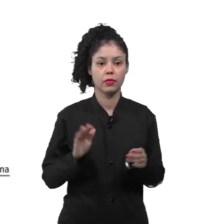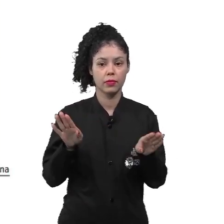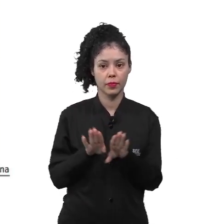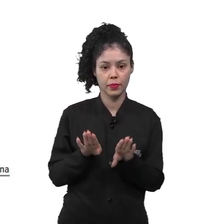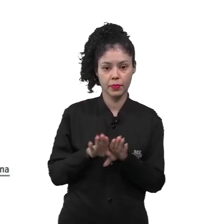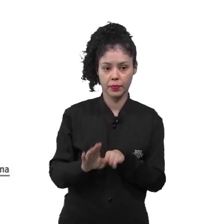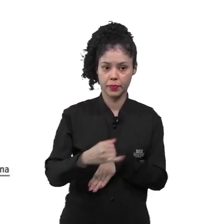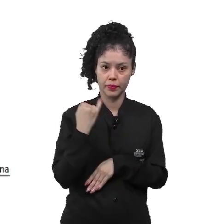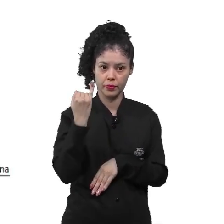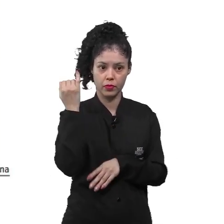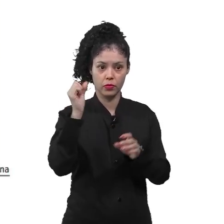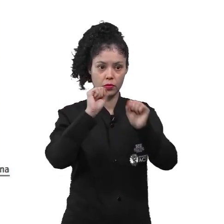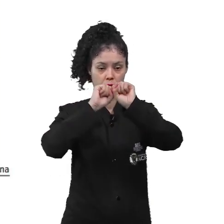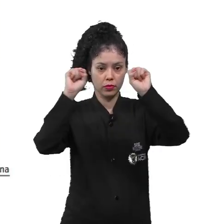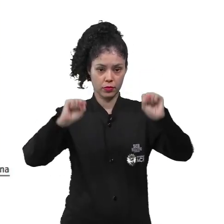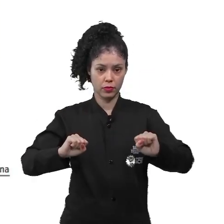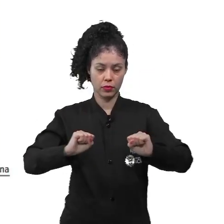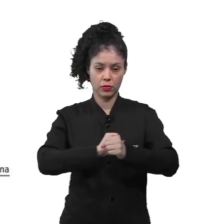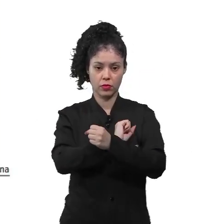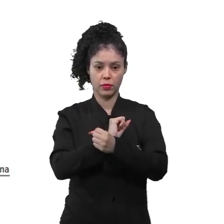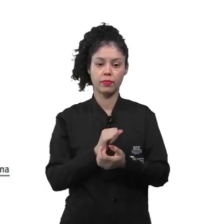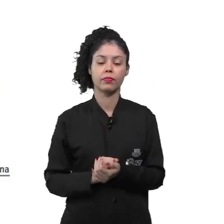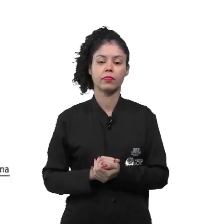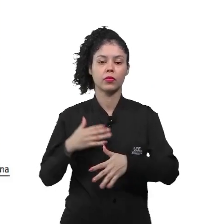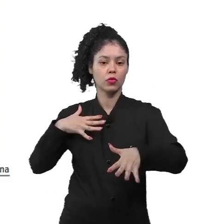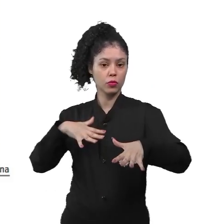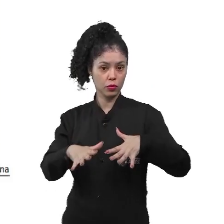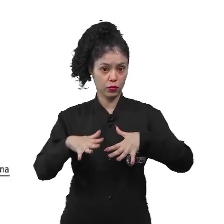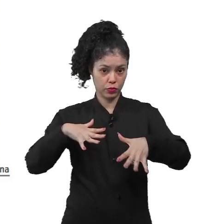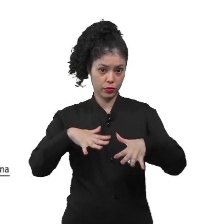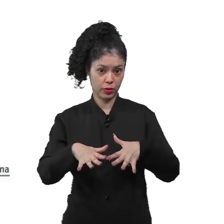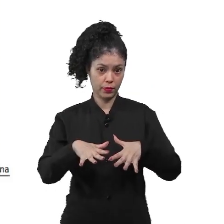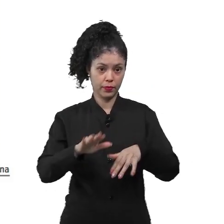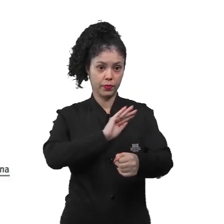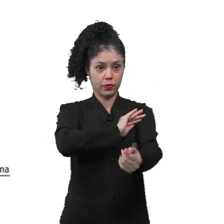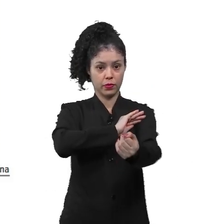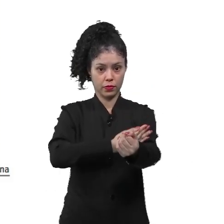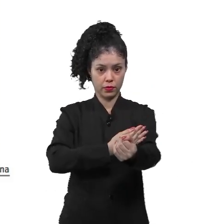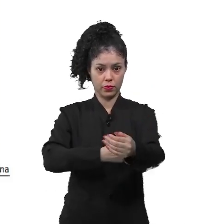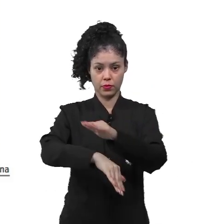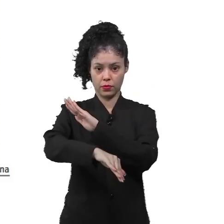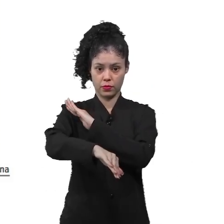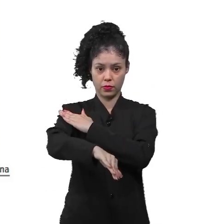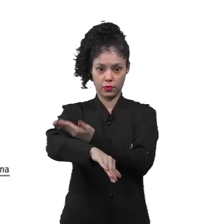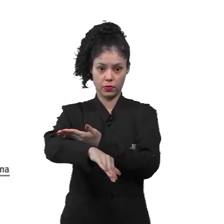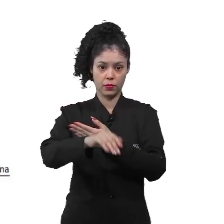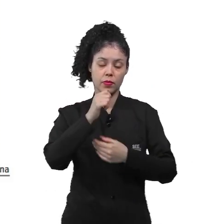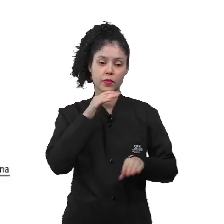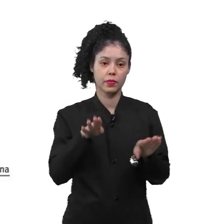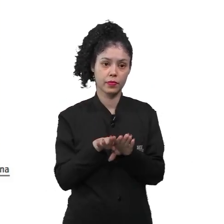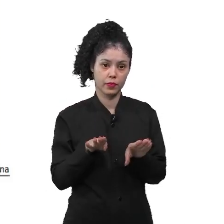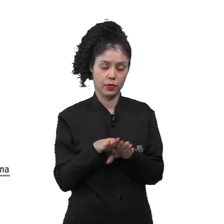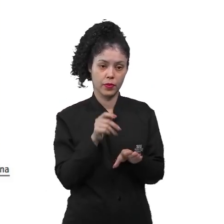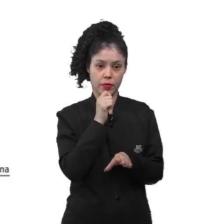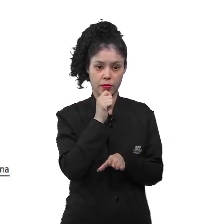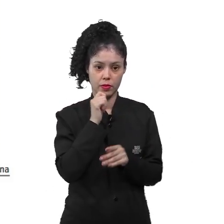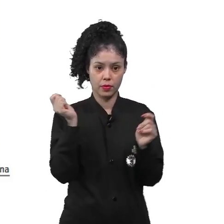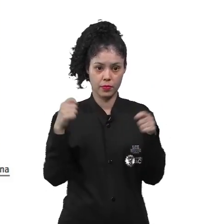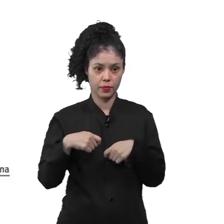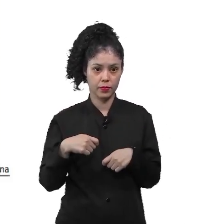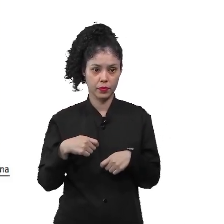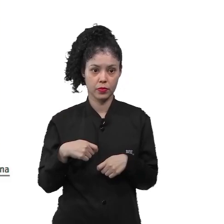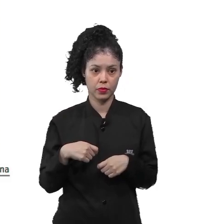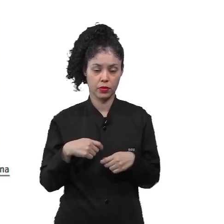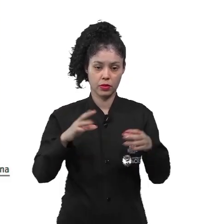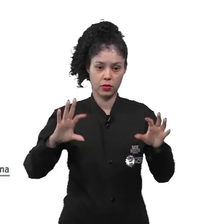é importante aqui no sistema locomotor, né? Com a actina e a miosina, que são essas proteínas, e quando